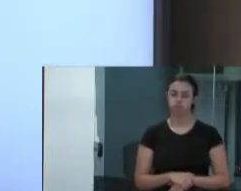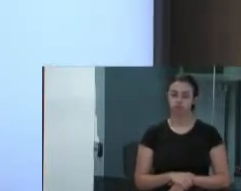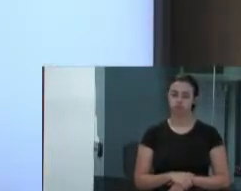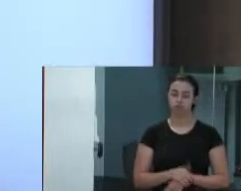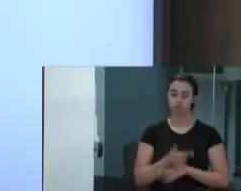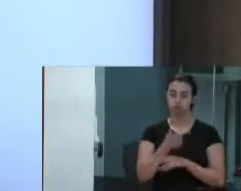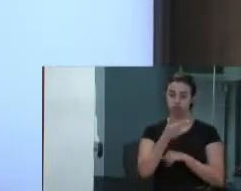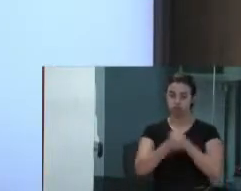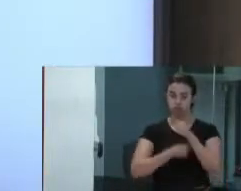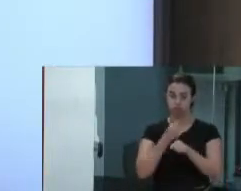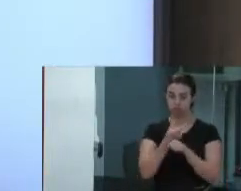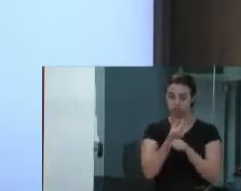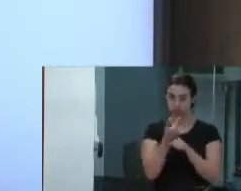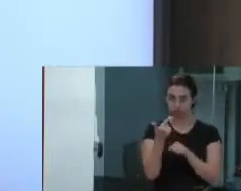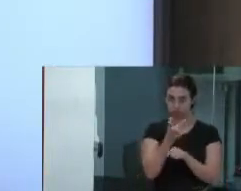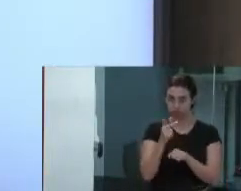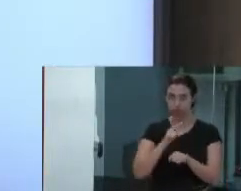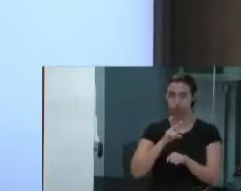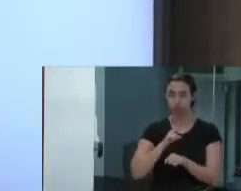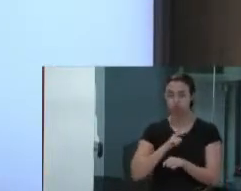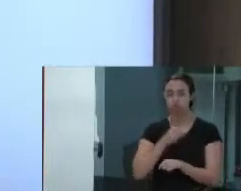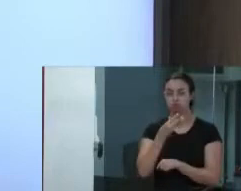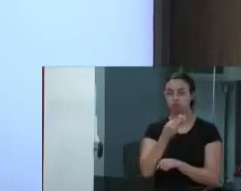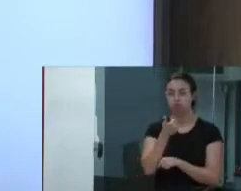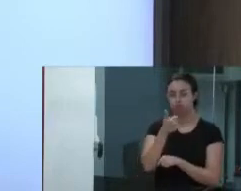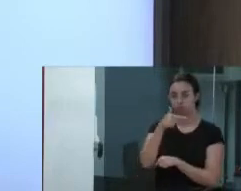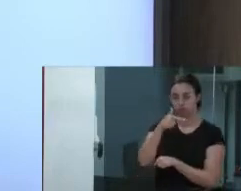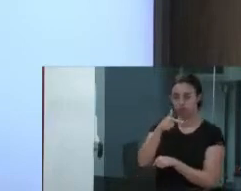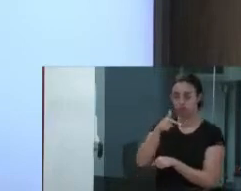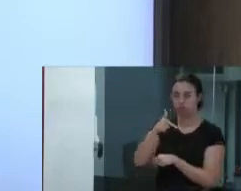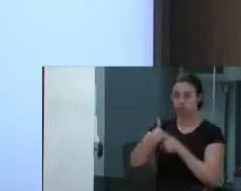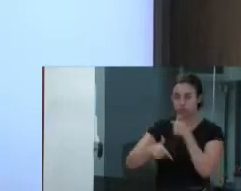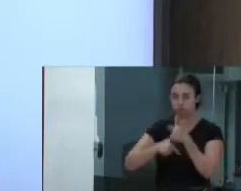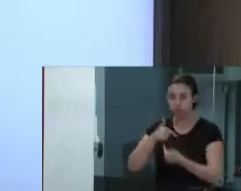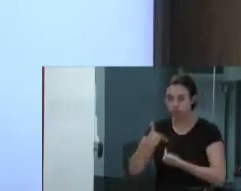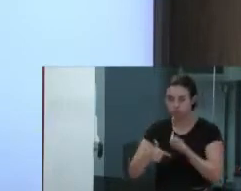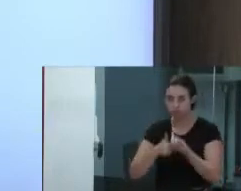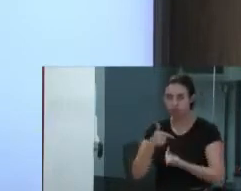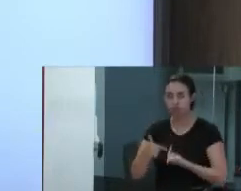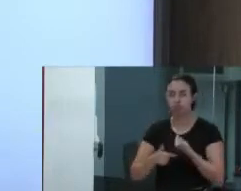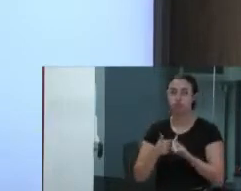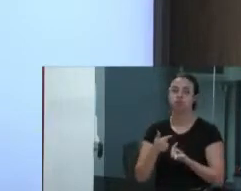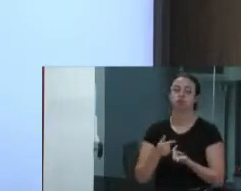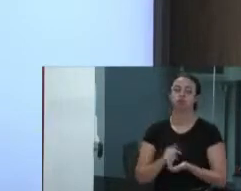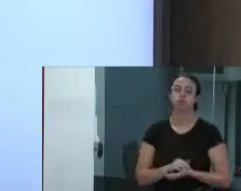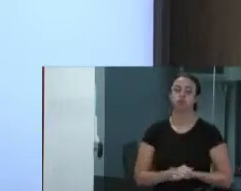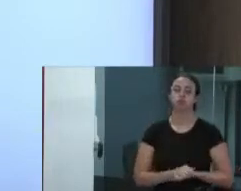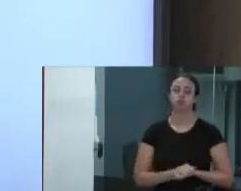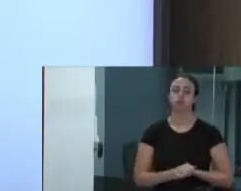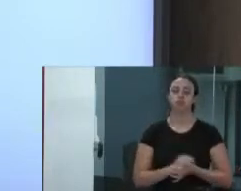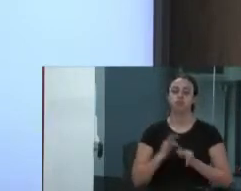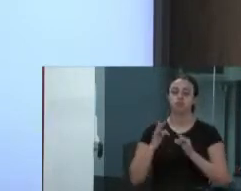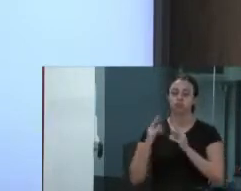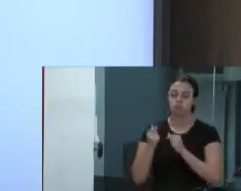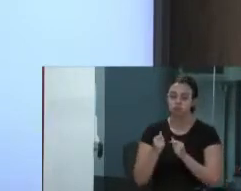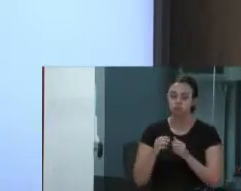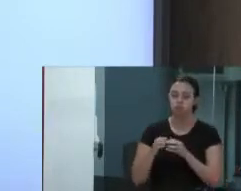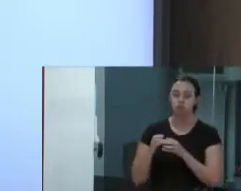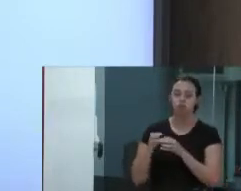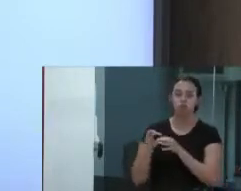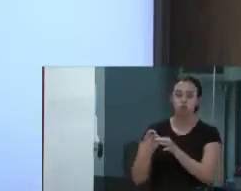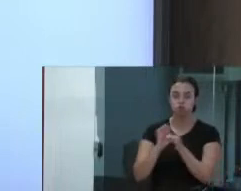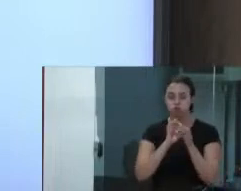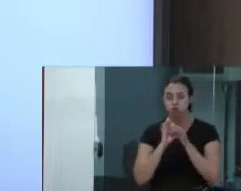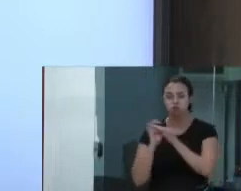Em 2022, a gente tinha 317 colaboradores, né, através desses termos, todos juntos, né, através dos